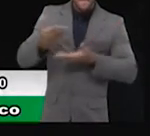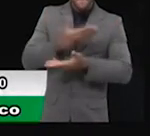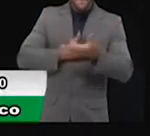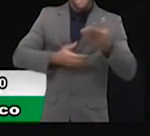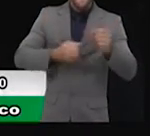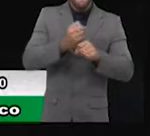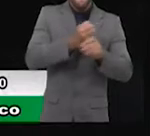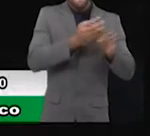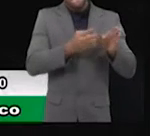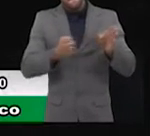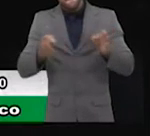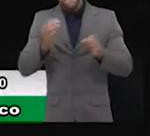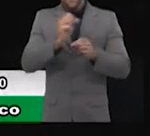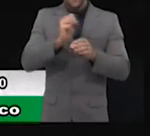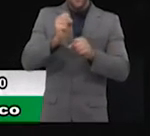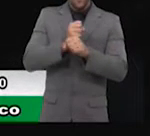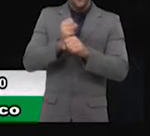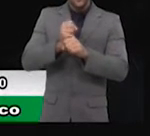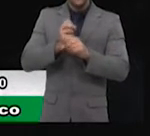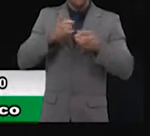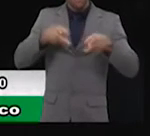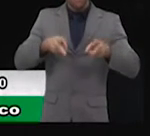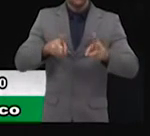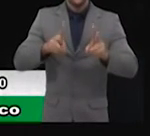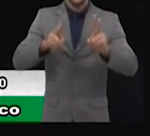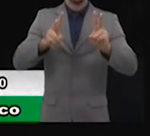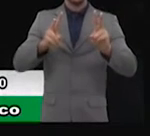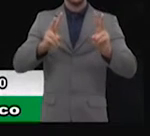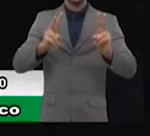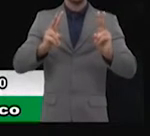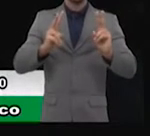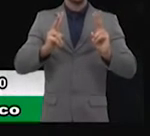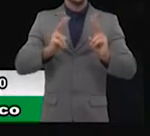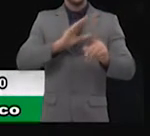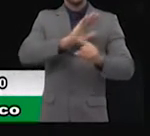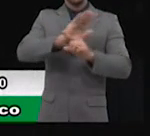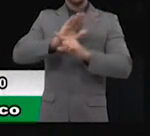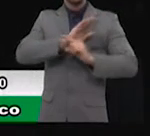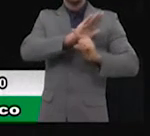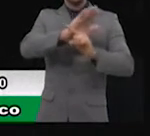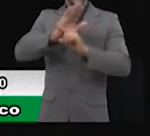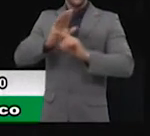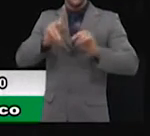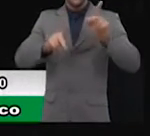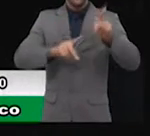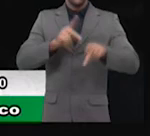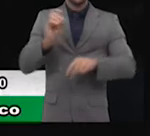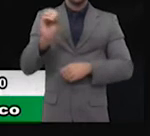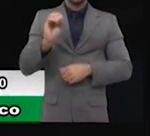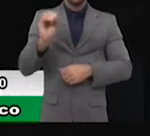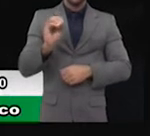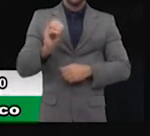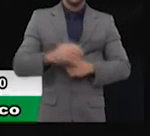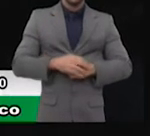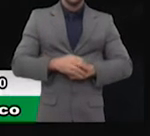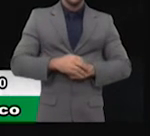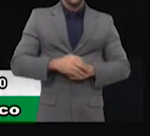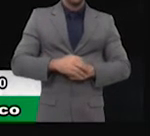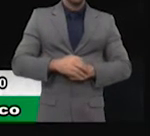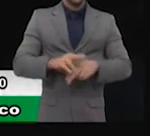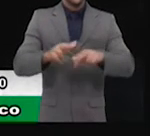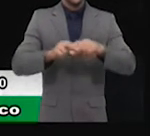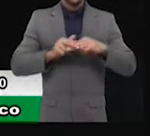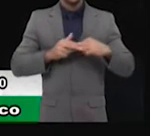que aprendi muito e vou continuar dando a minha grande contribuição para a cidade de Osasco. Então, eu